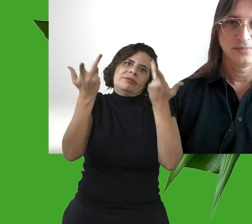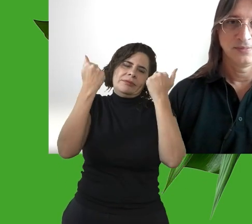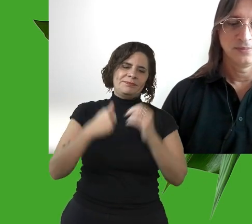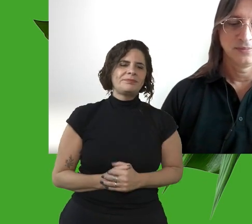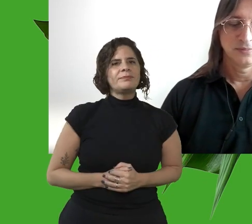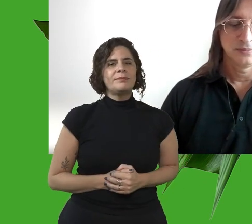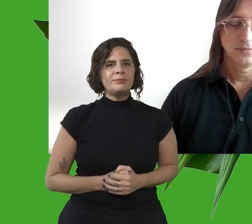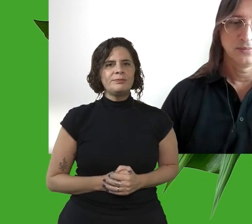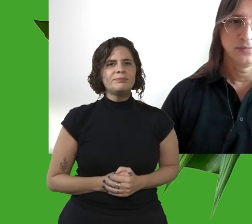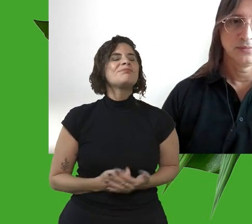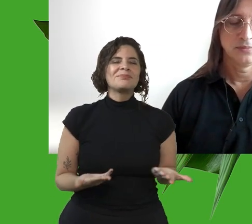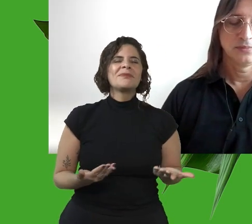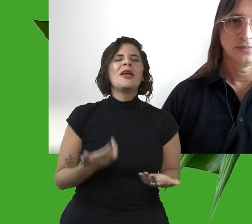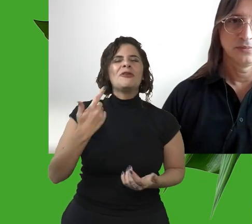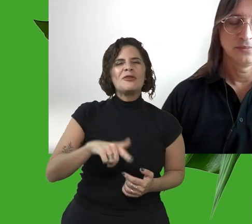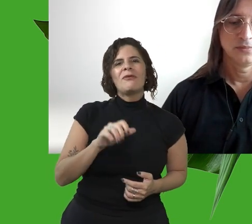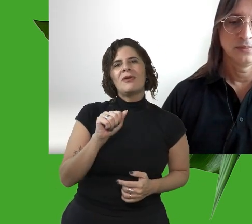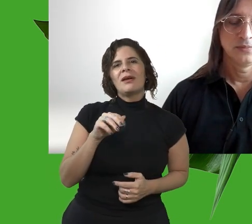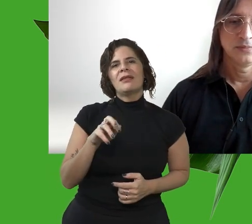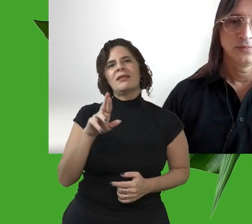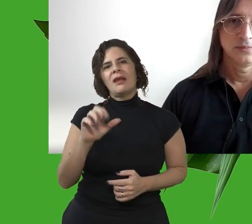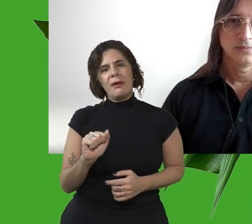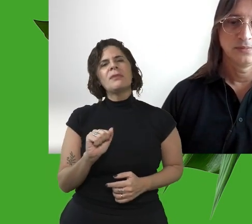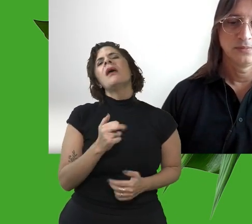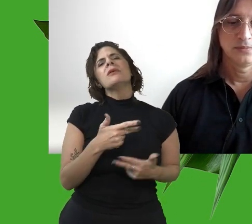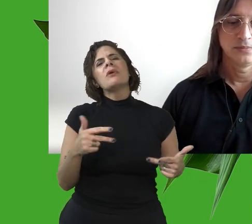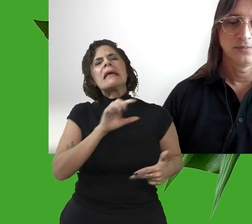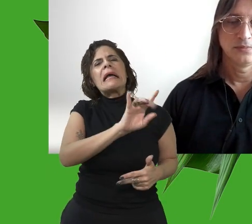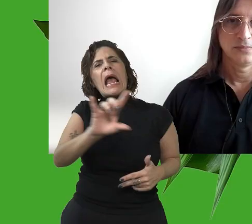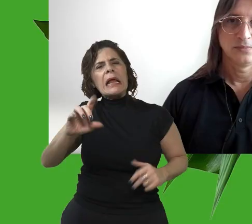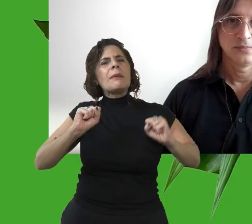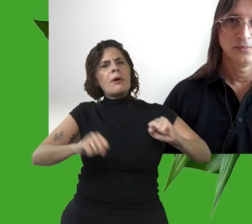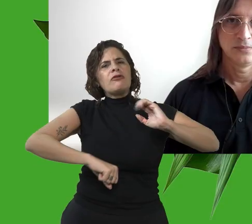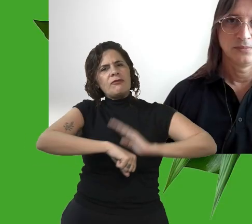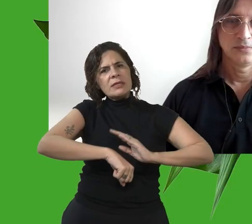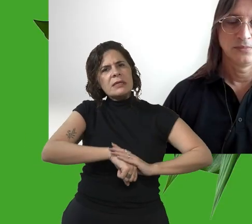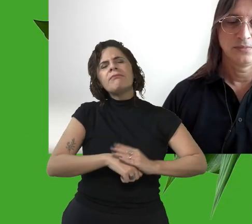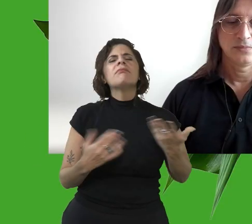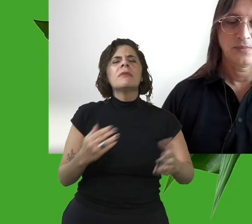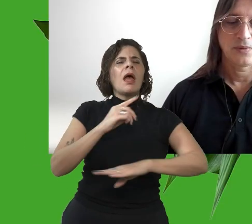falou sobre as coisas que cada um pode fazer no dia a dia e a Fundação Grupo Boticário, como